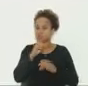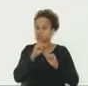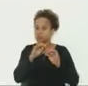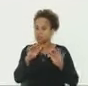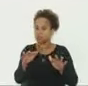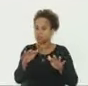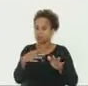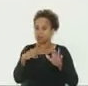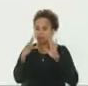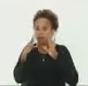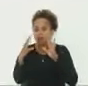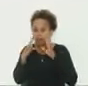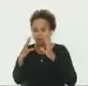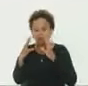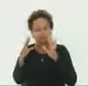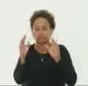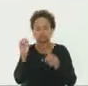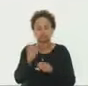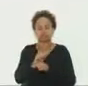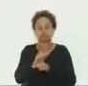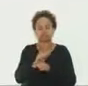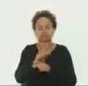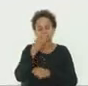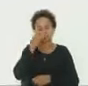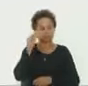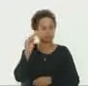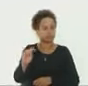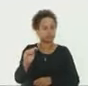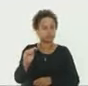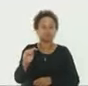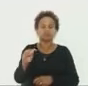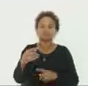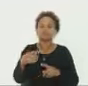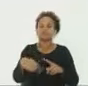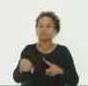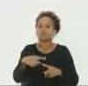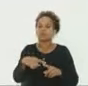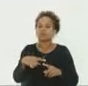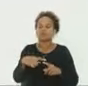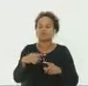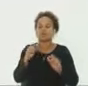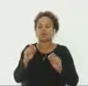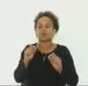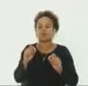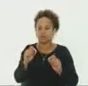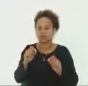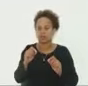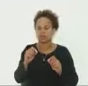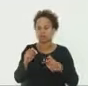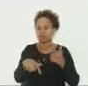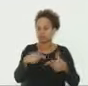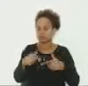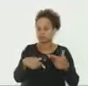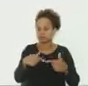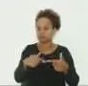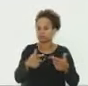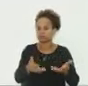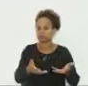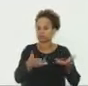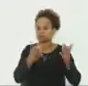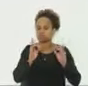Precisamos parar de dar ouvidos a quem manipula a informação para denegrir o trabalho digno de outras pessoas. Ou